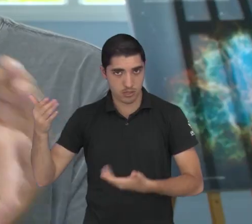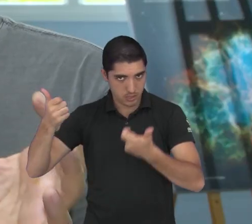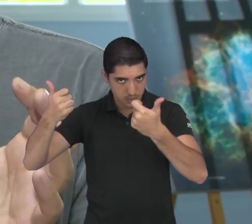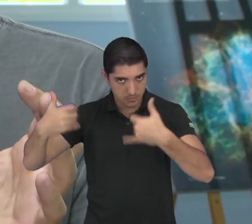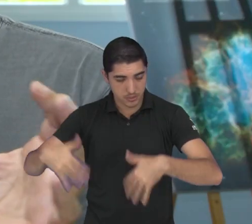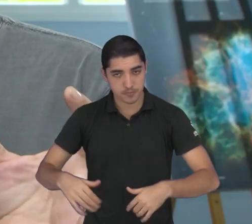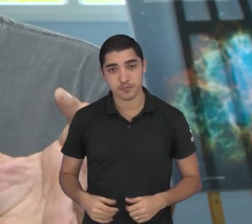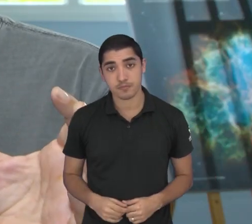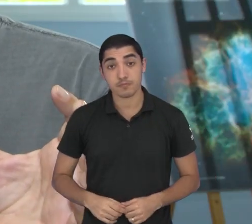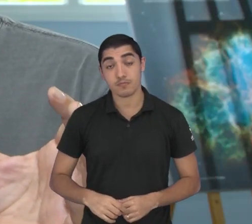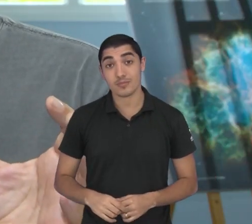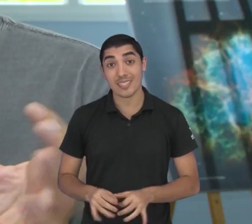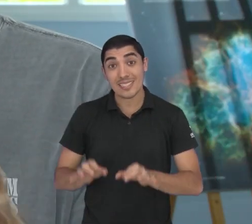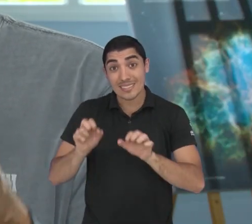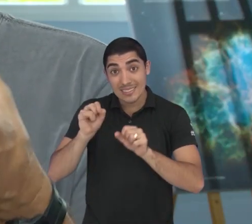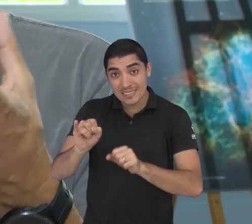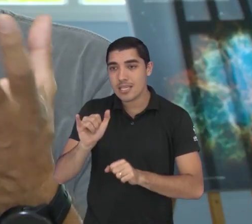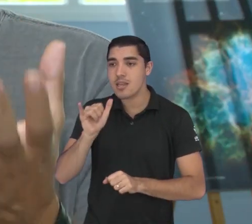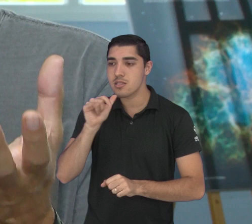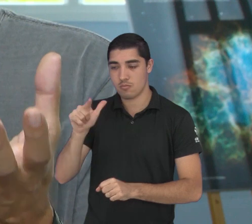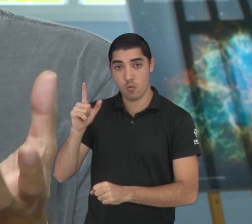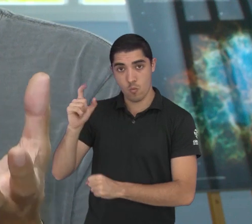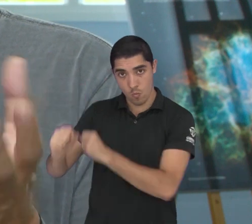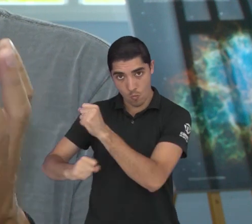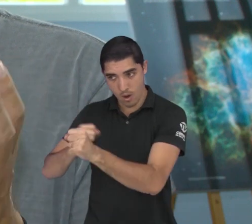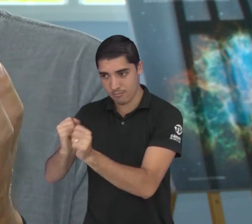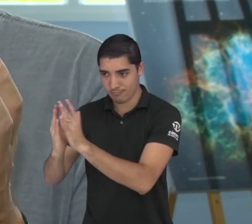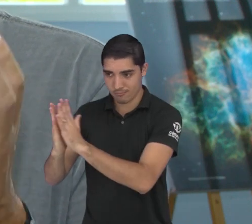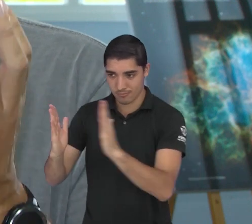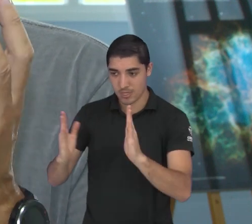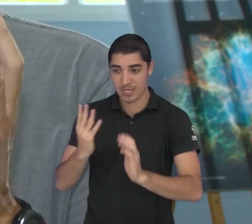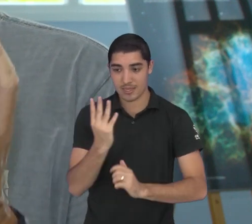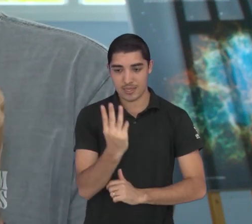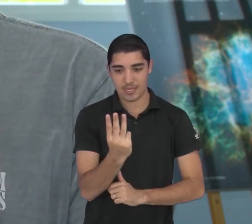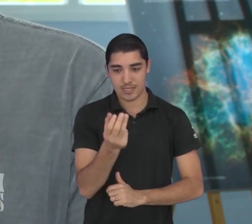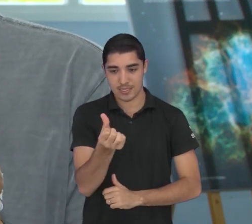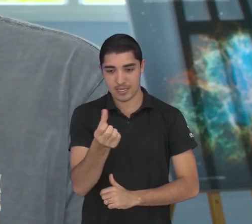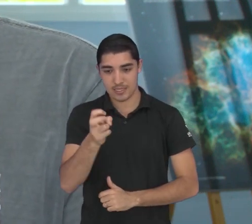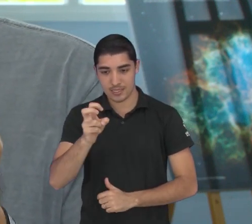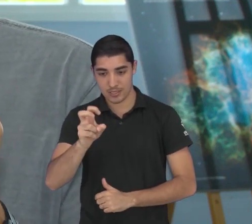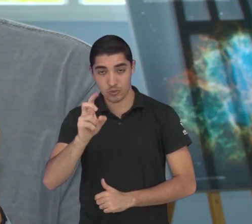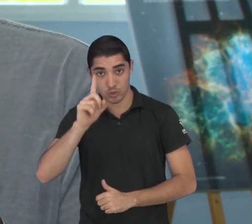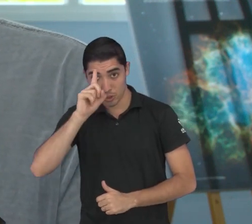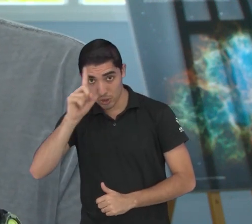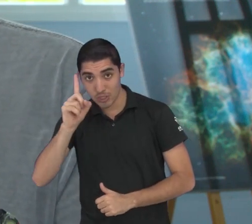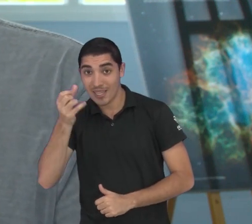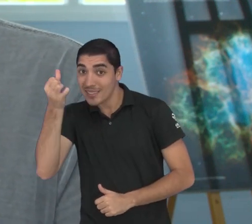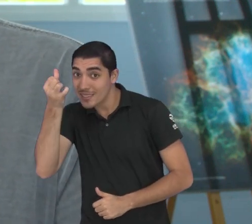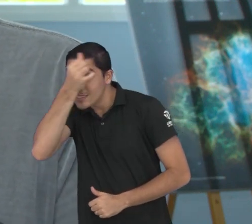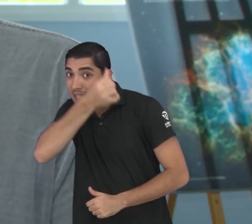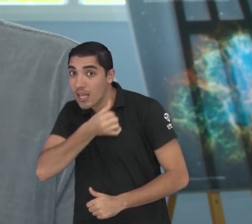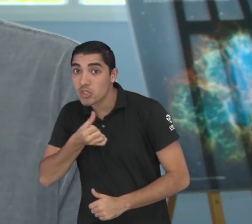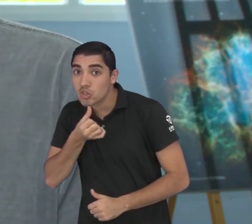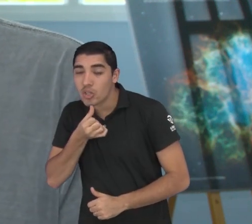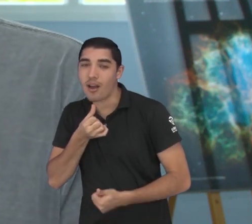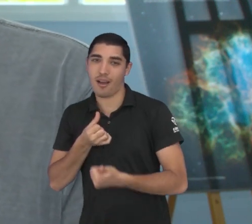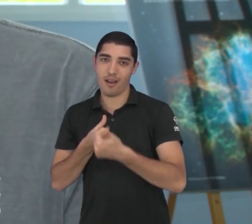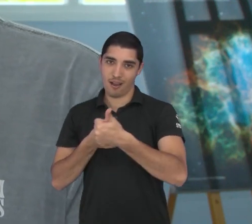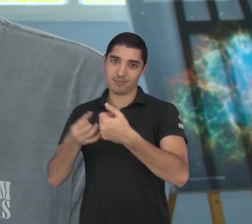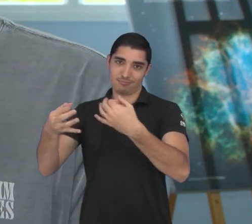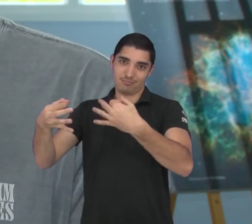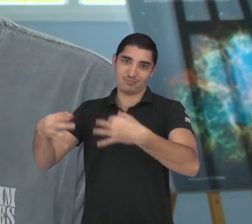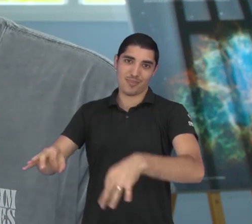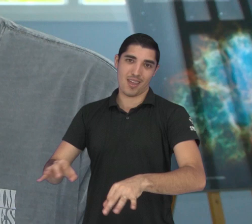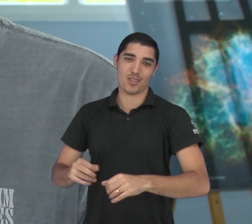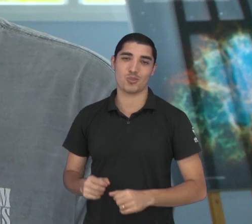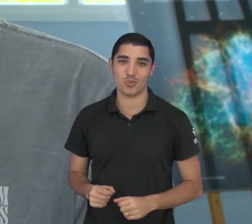Rodrigues. Seria 100% correto se o ano durasse 365 dias e 6 horas,